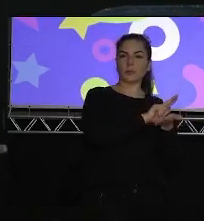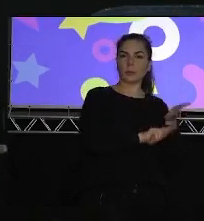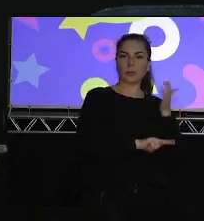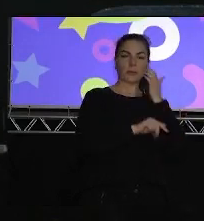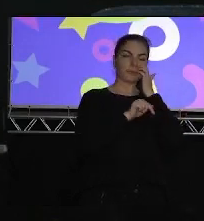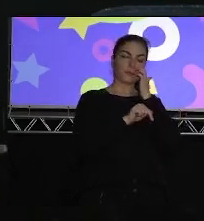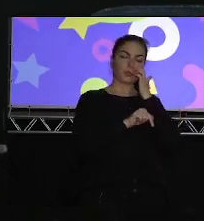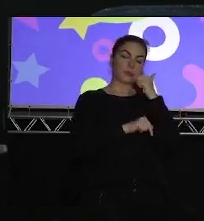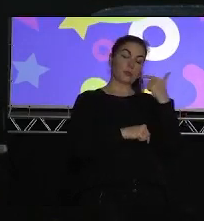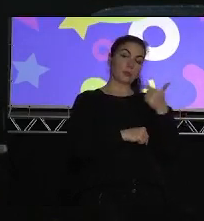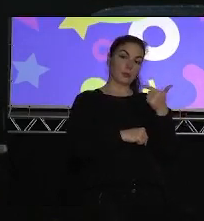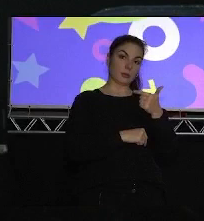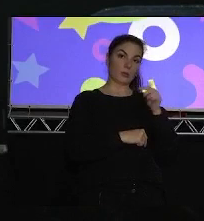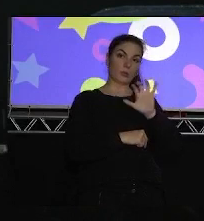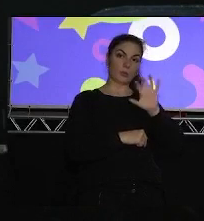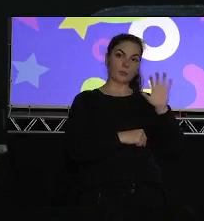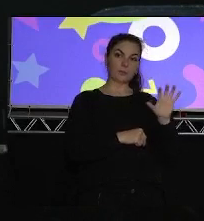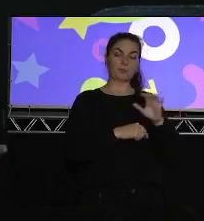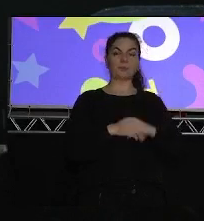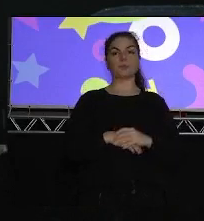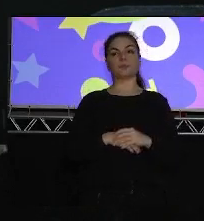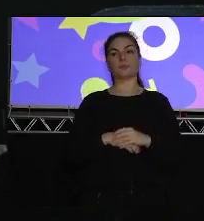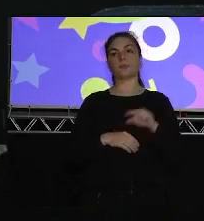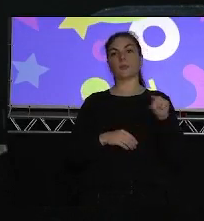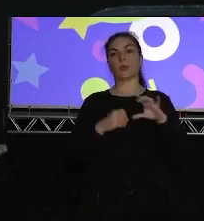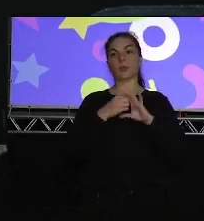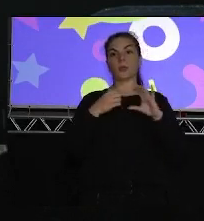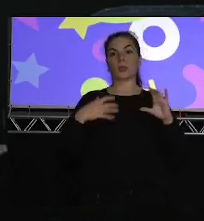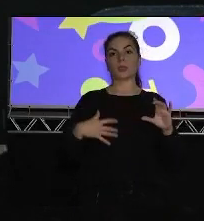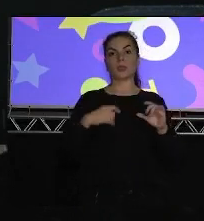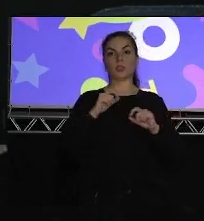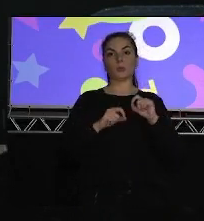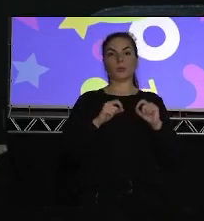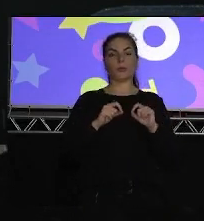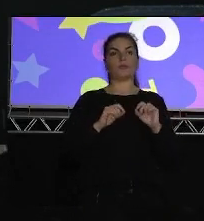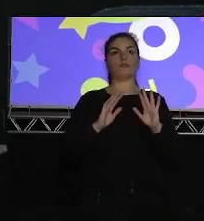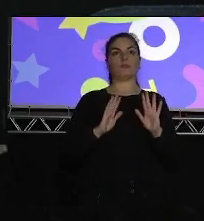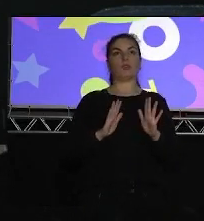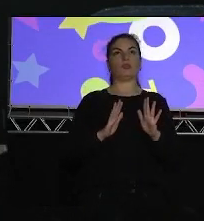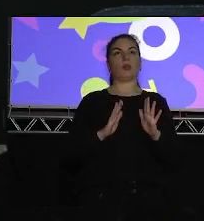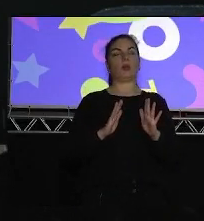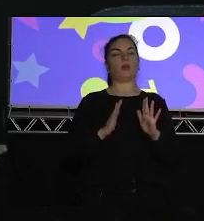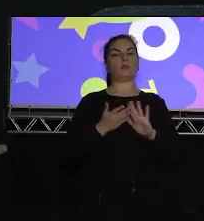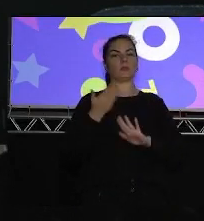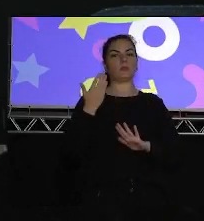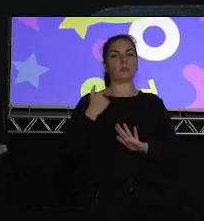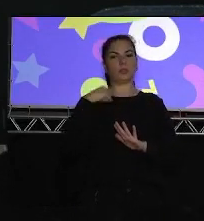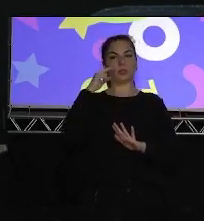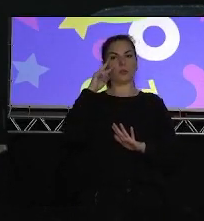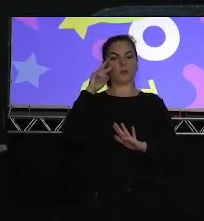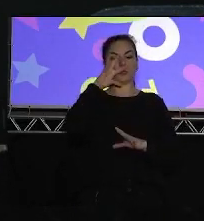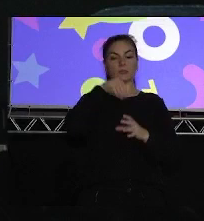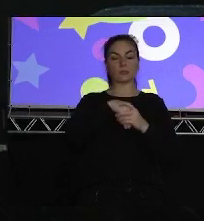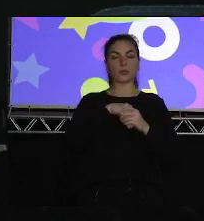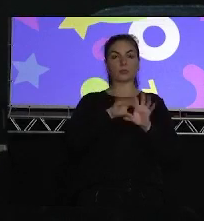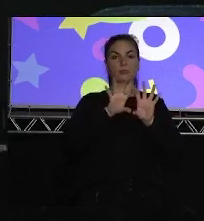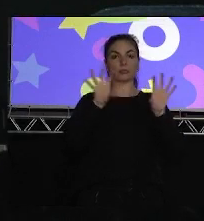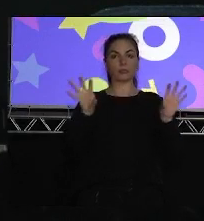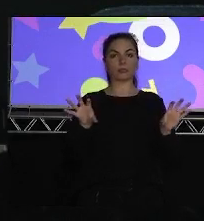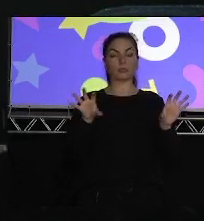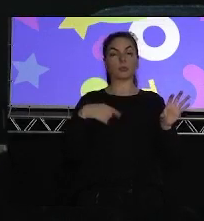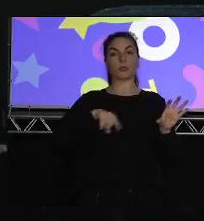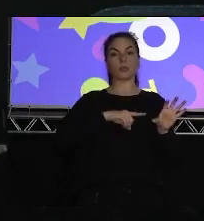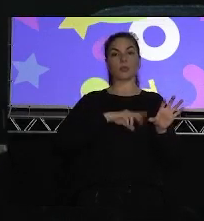Nessa segunda, por características, já era um arranjo que já era visto lá dentro dessa forma, e a gente